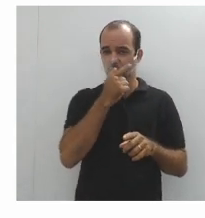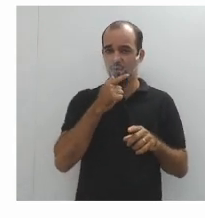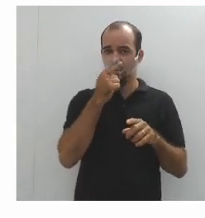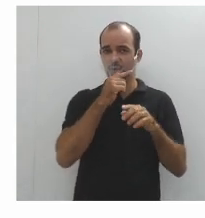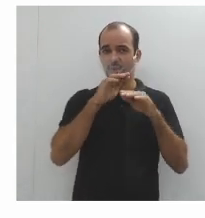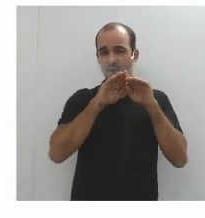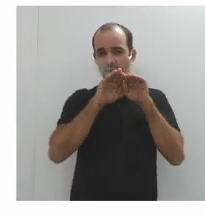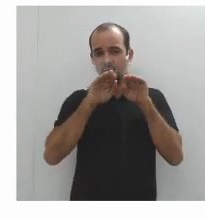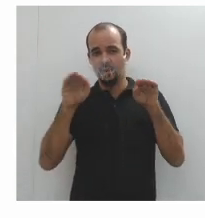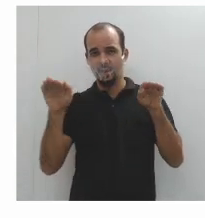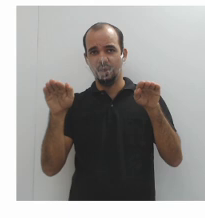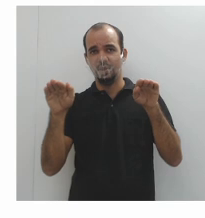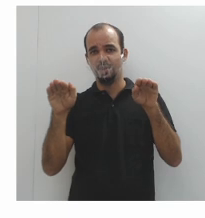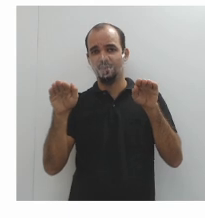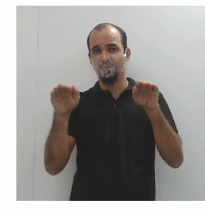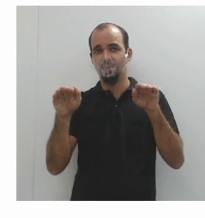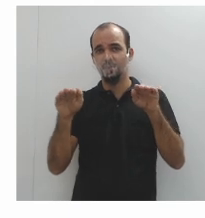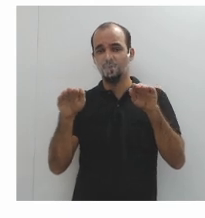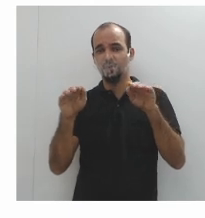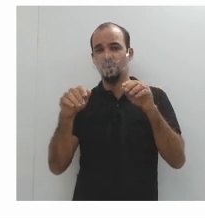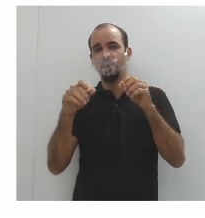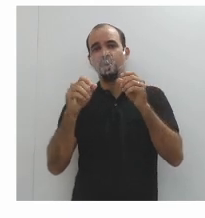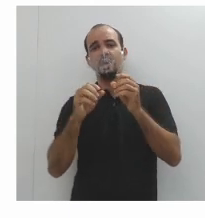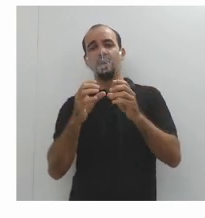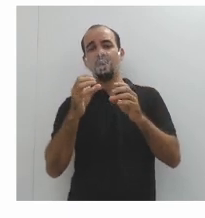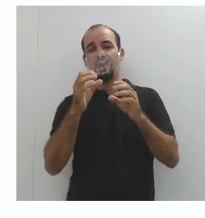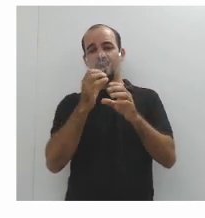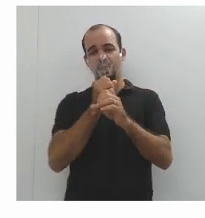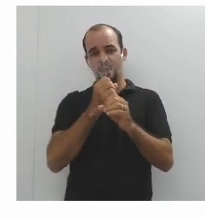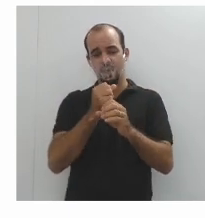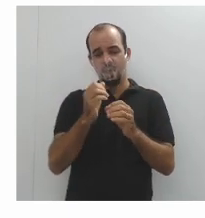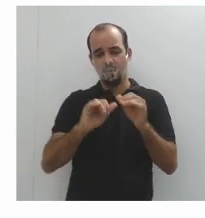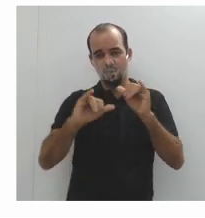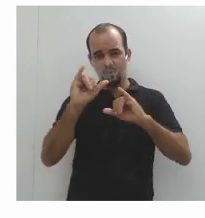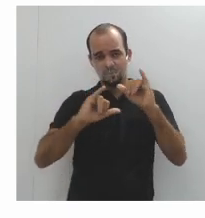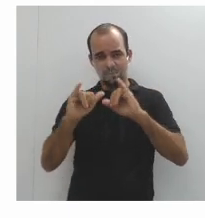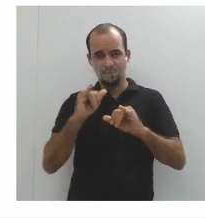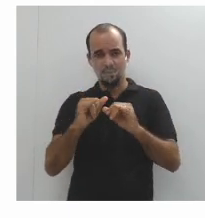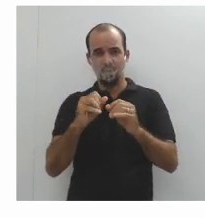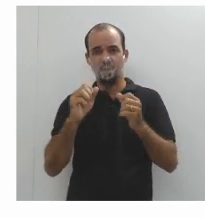grupamento álcool, ele pode reagir com o aldeído,